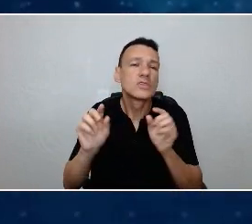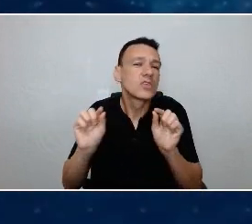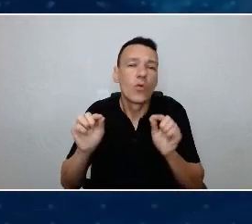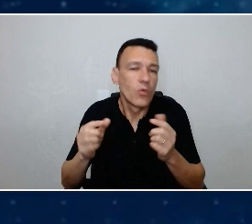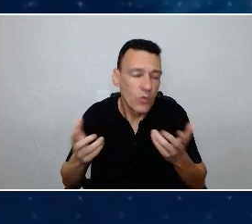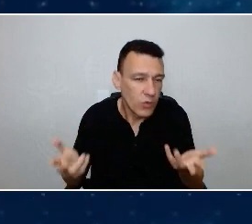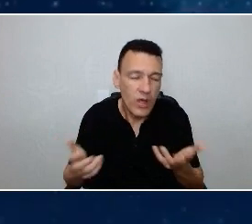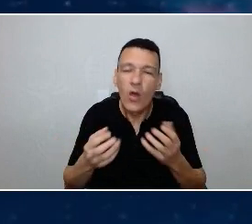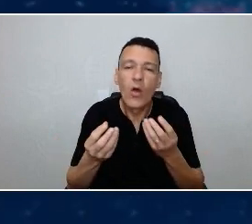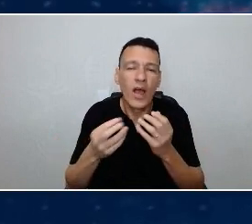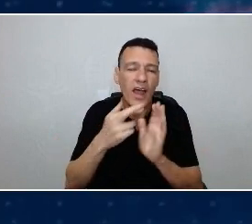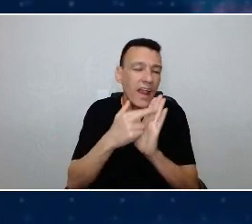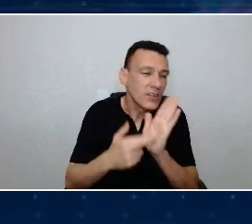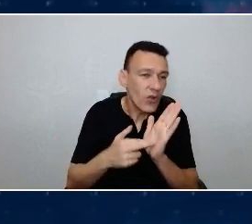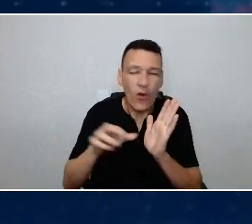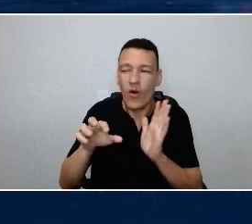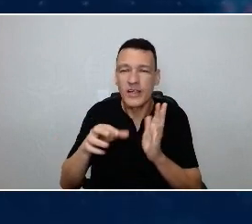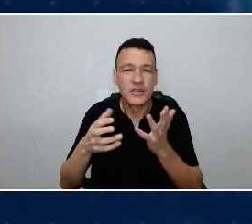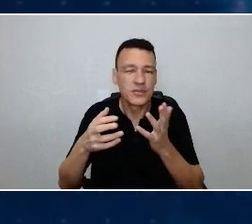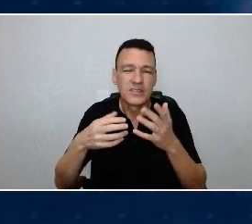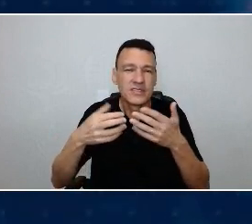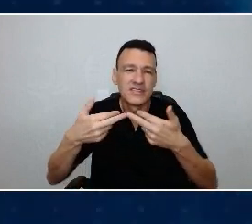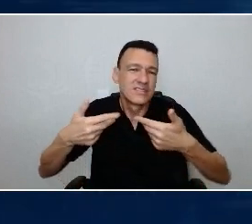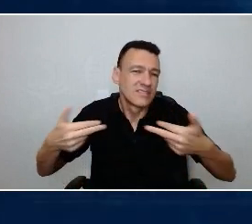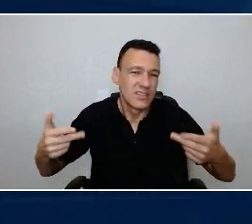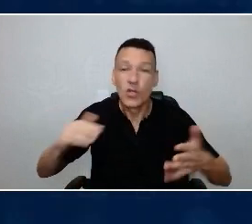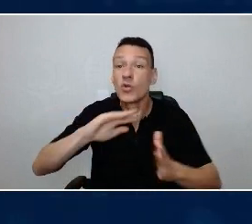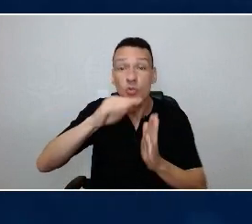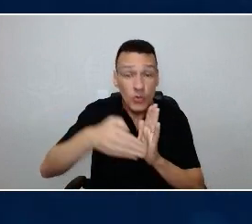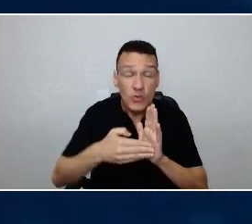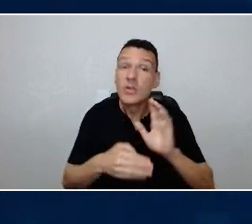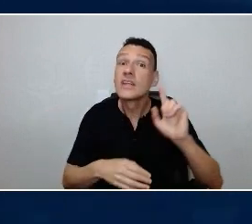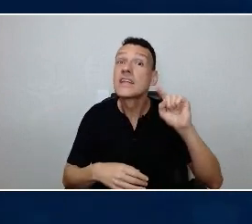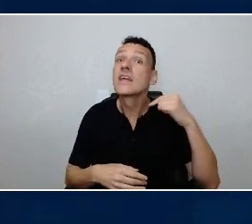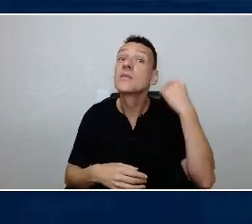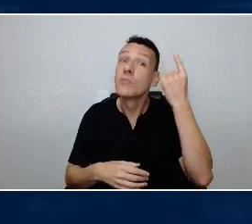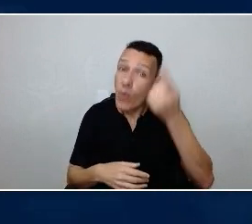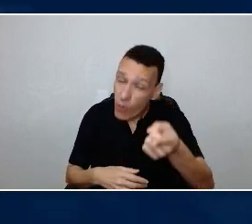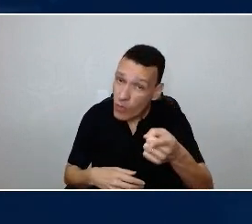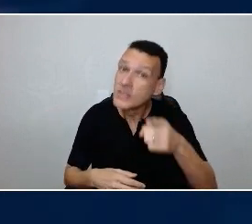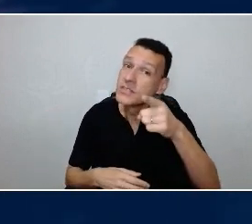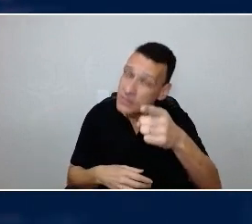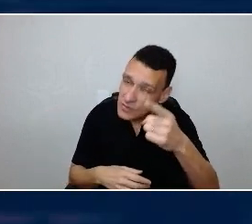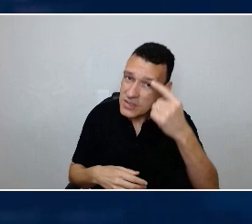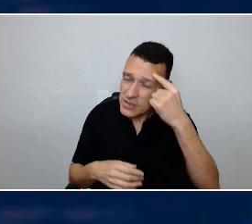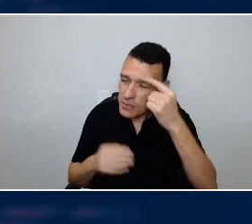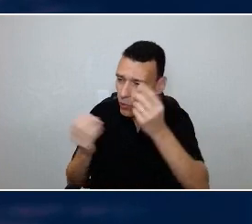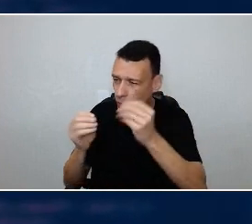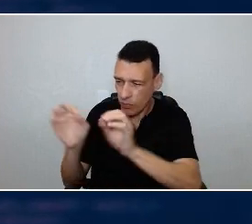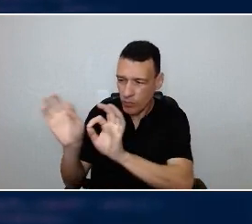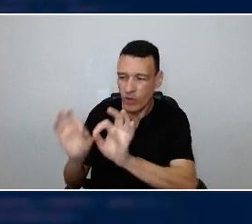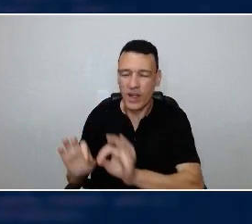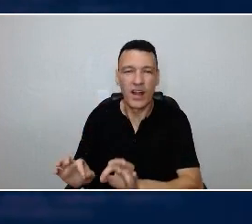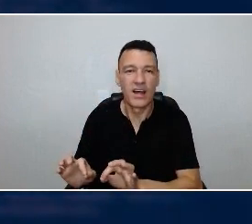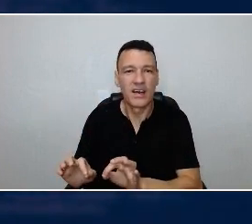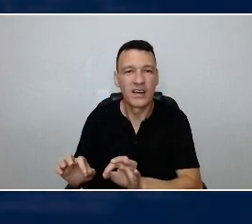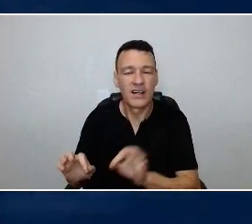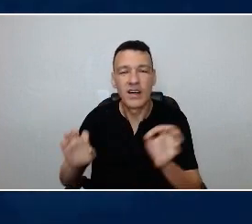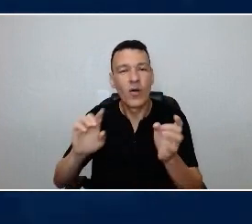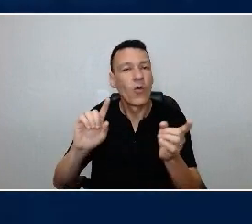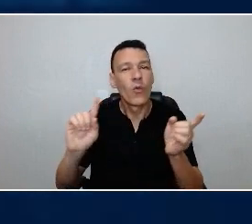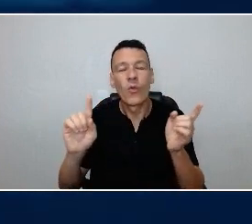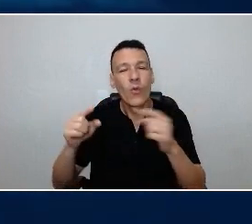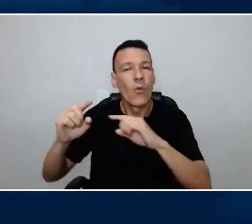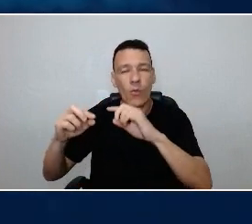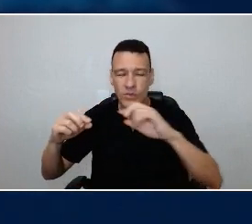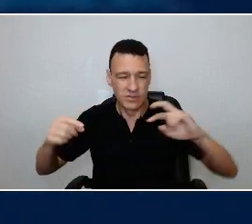aquilo para depois você vai pensar em modelar Então veja bem que aqui a gente tá falando de algo que não apenas você ir lá e escrever